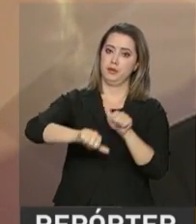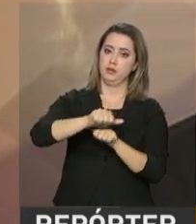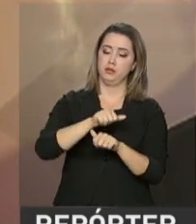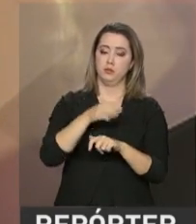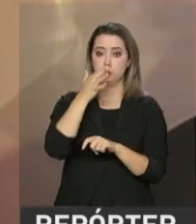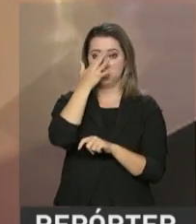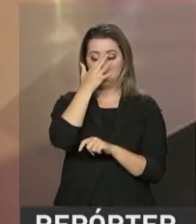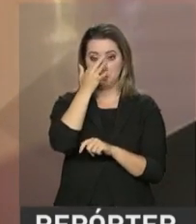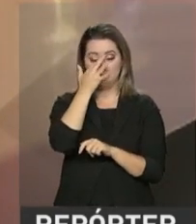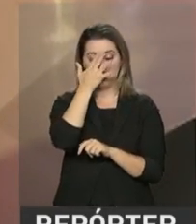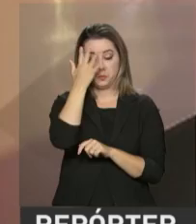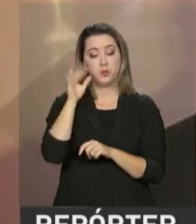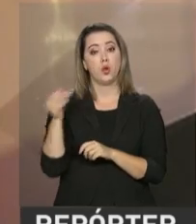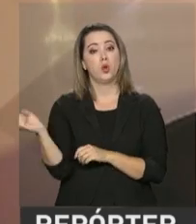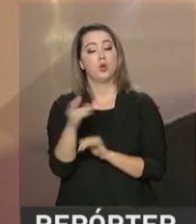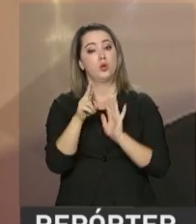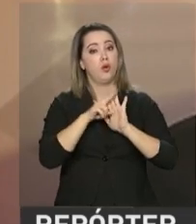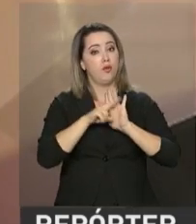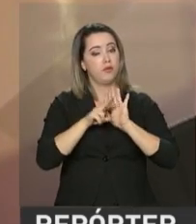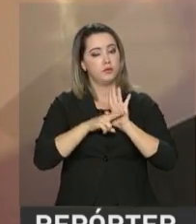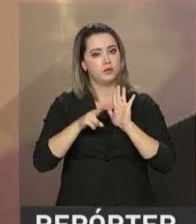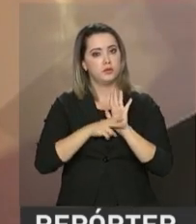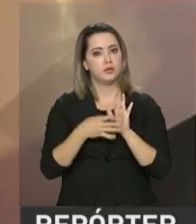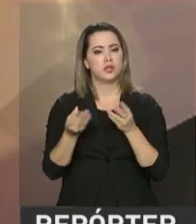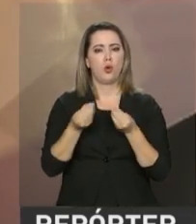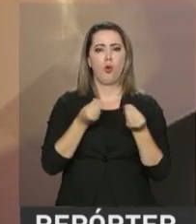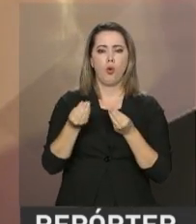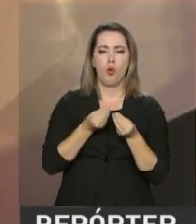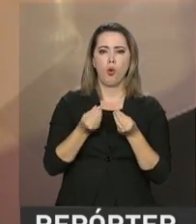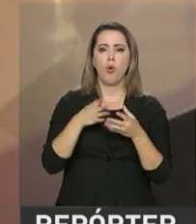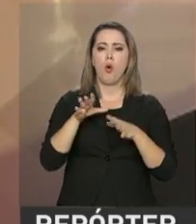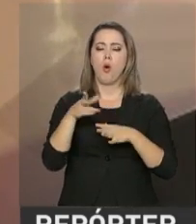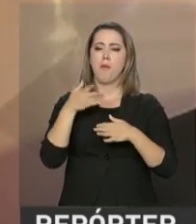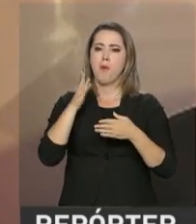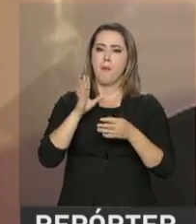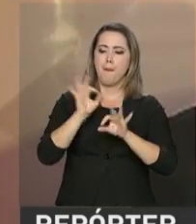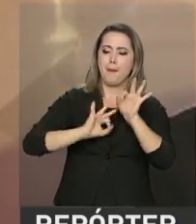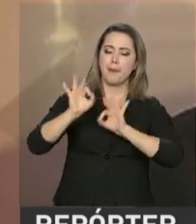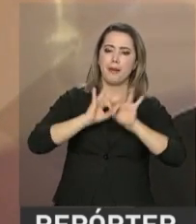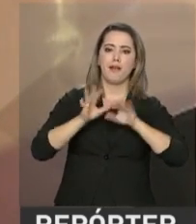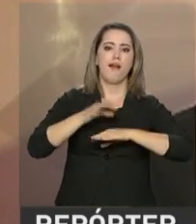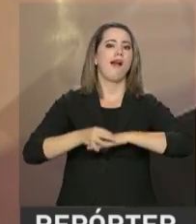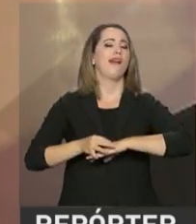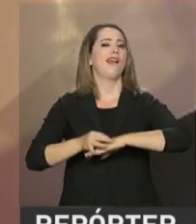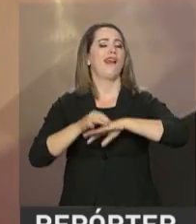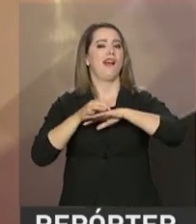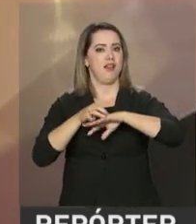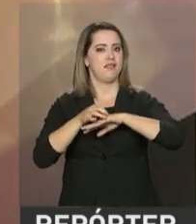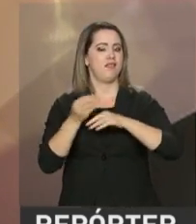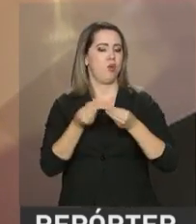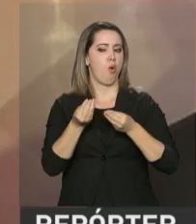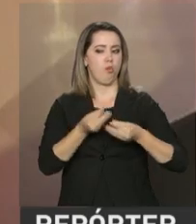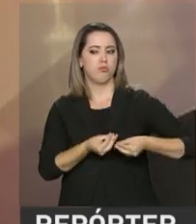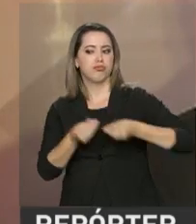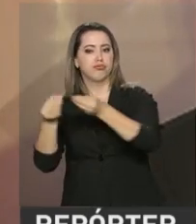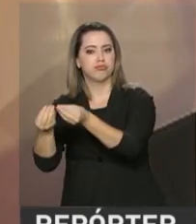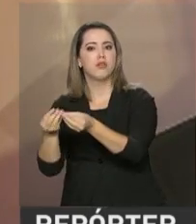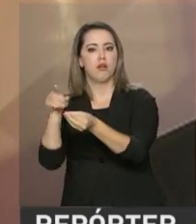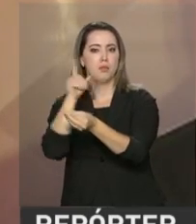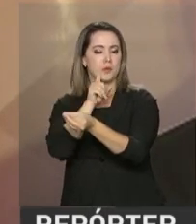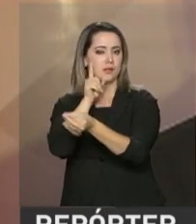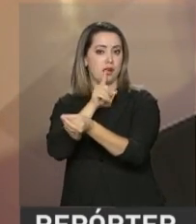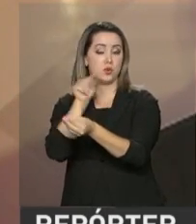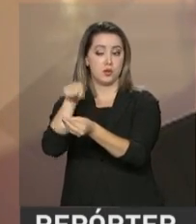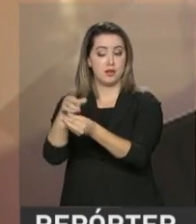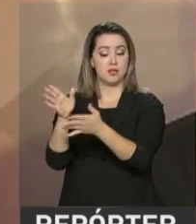colocou novas regras sobre as desossas, sobre o procedimento de como mandar essa carne para os Estados Unidos. E